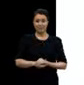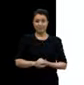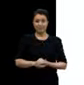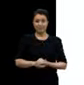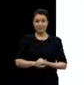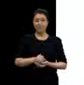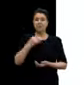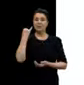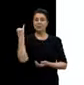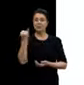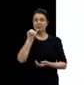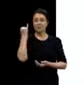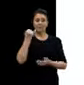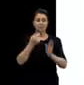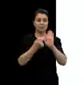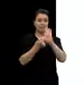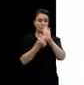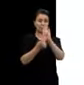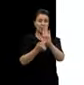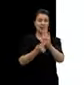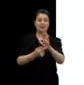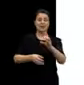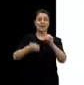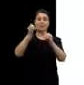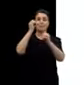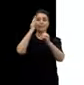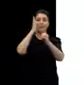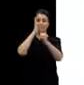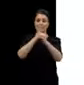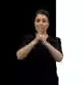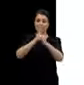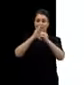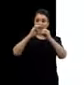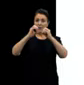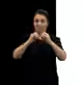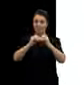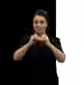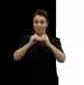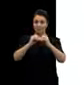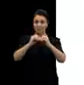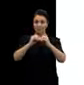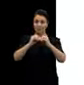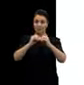O importante é frisar que na meiose ocorre o crossing over, que é um